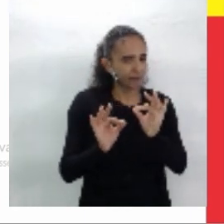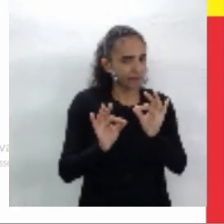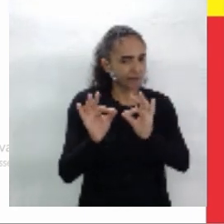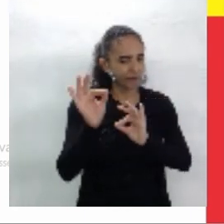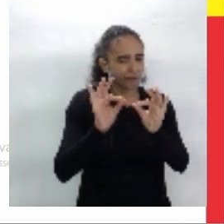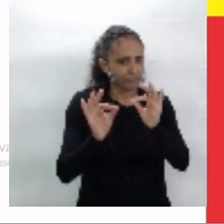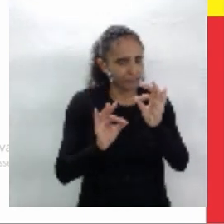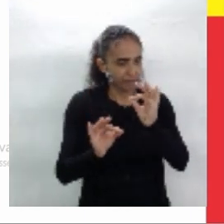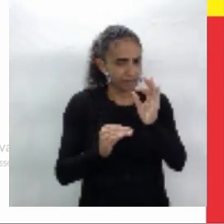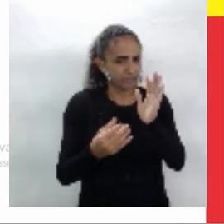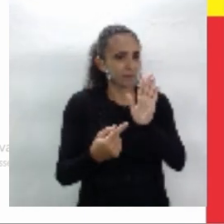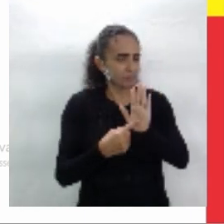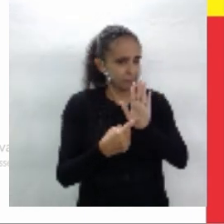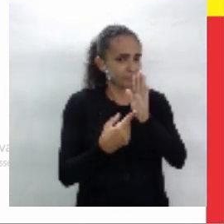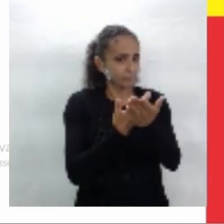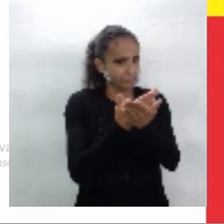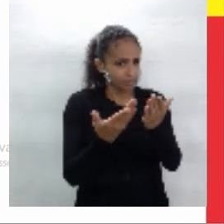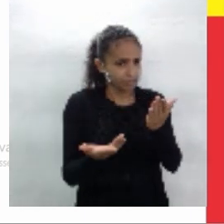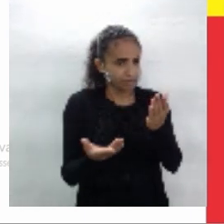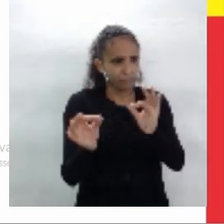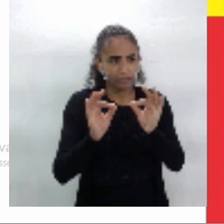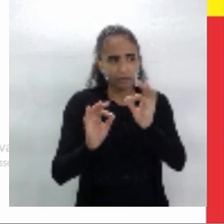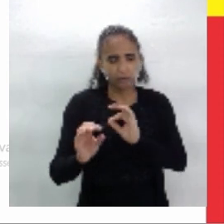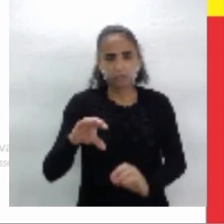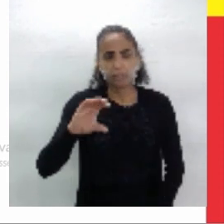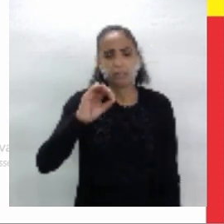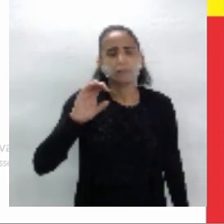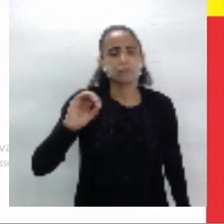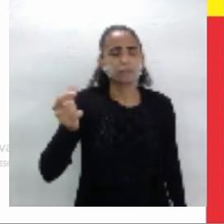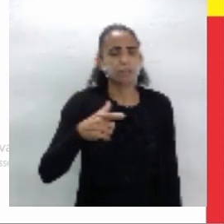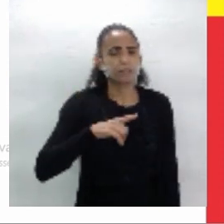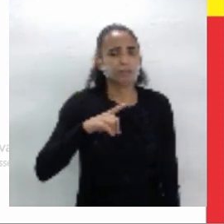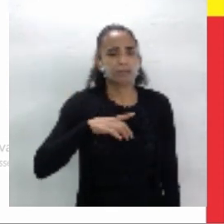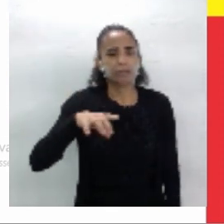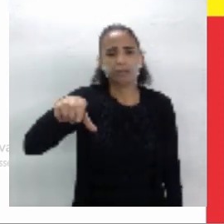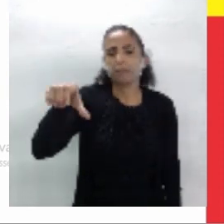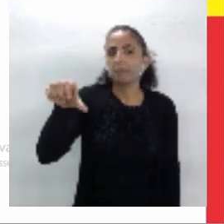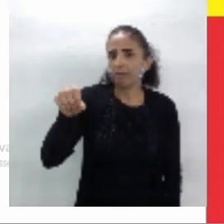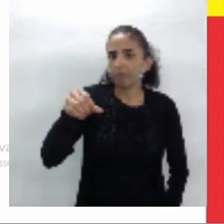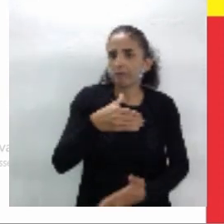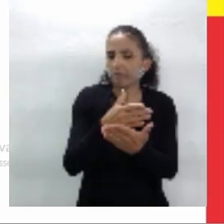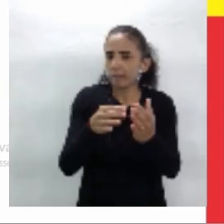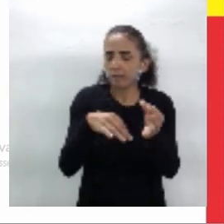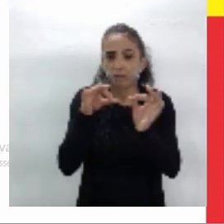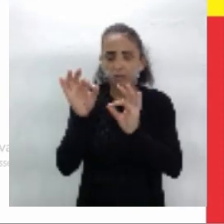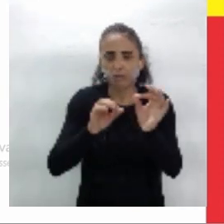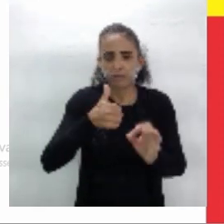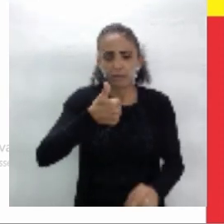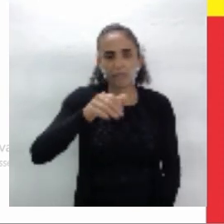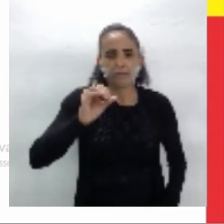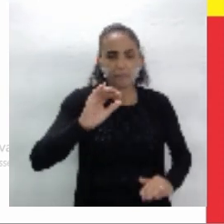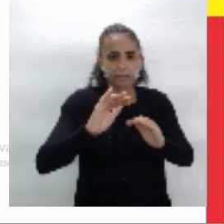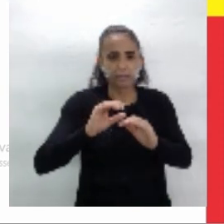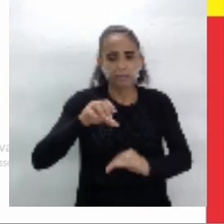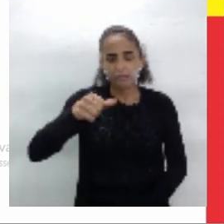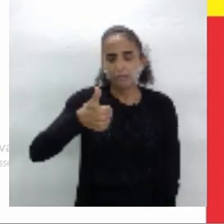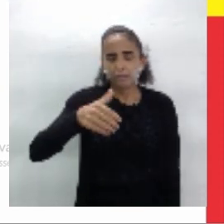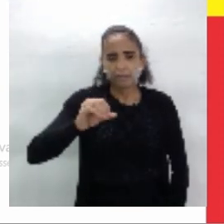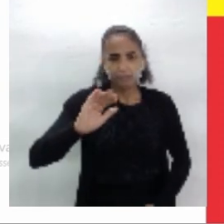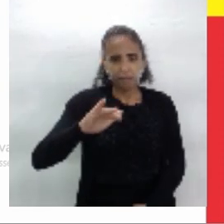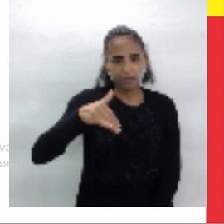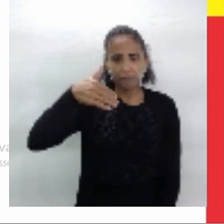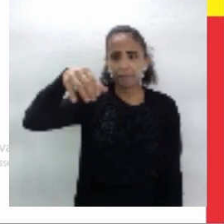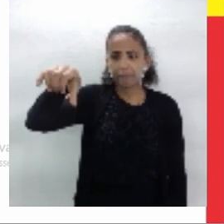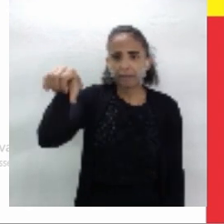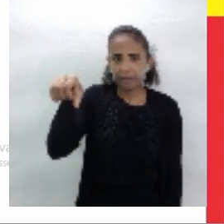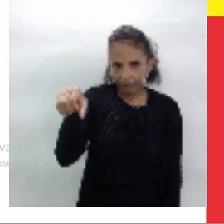nesse caso, potência, quantos zeros tem aí? 9 zeros. Então, fica 10 elevado a 9.